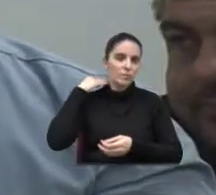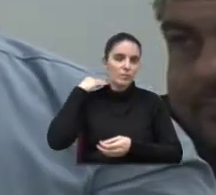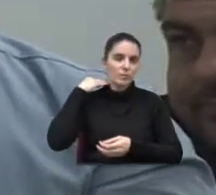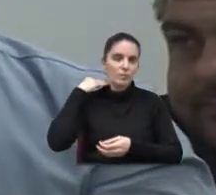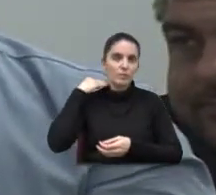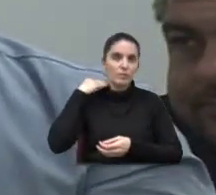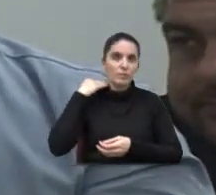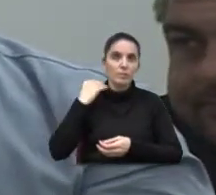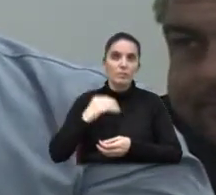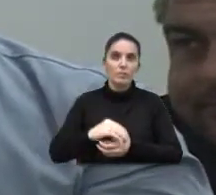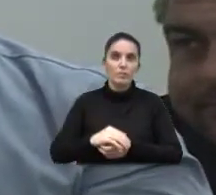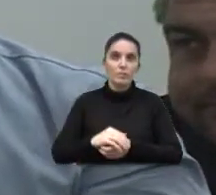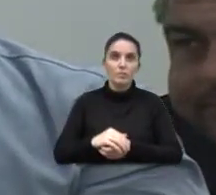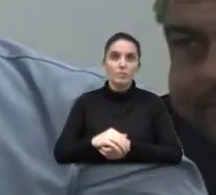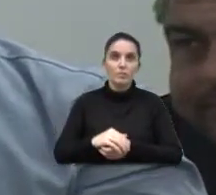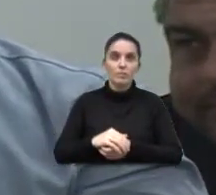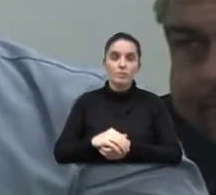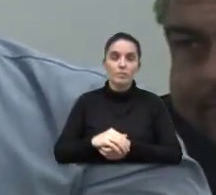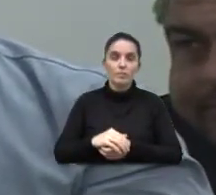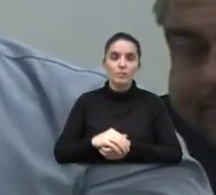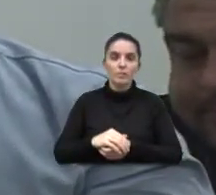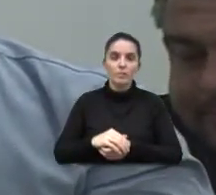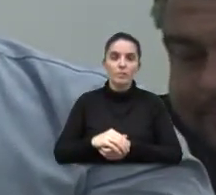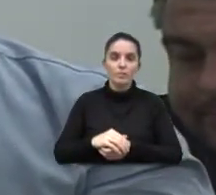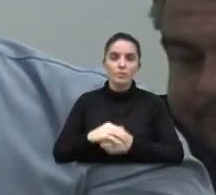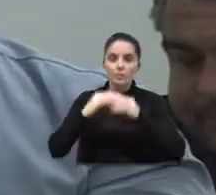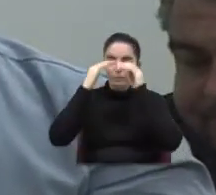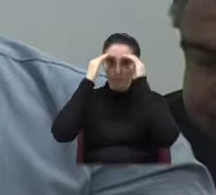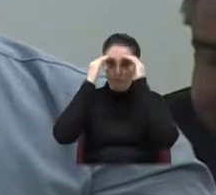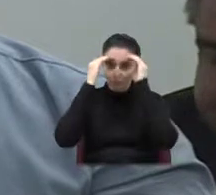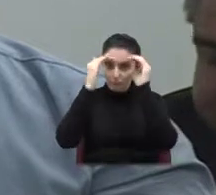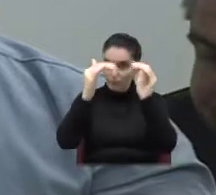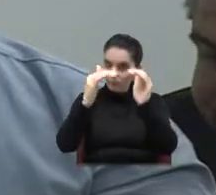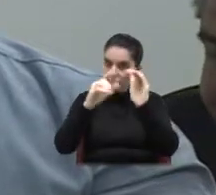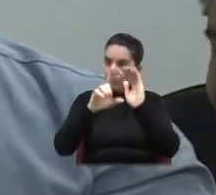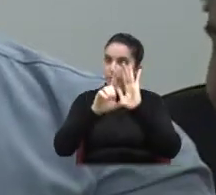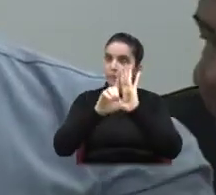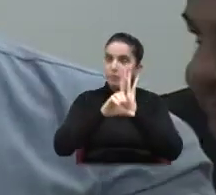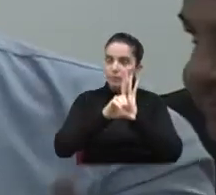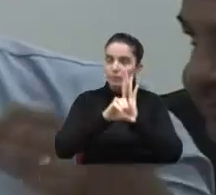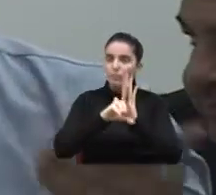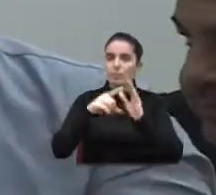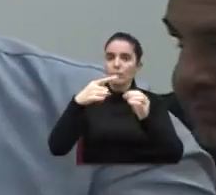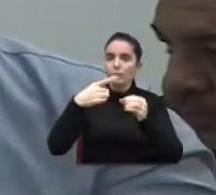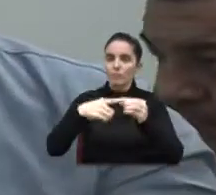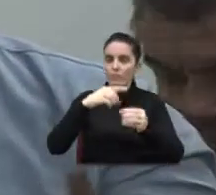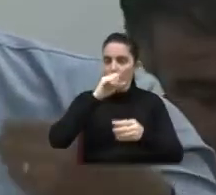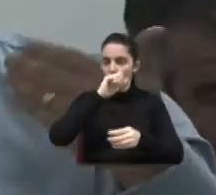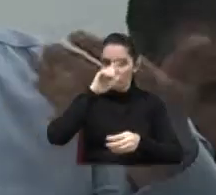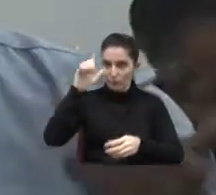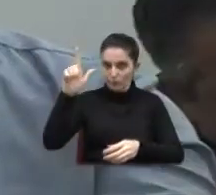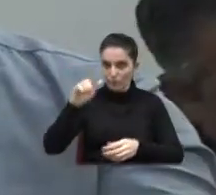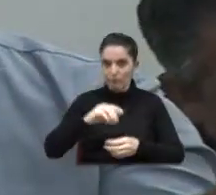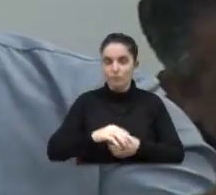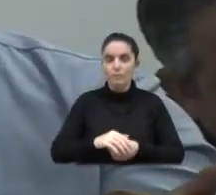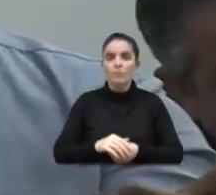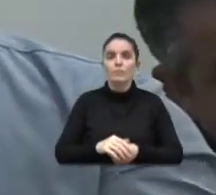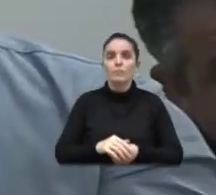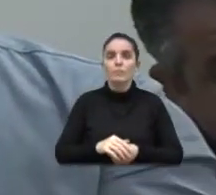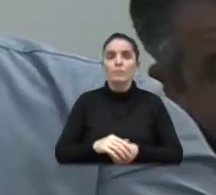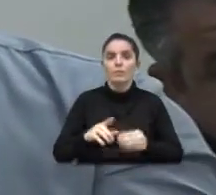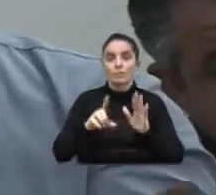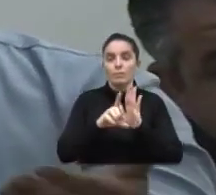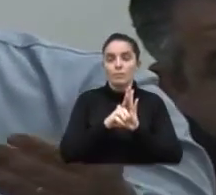bancárias elas venham cumprir a legislação aqui na nossa cidade. Na realidade, é um auxílio